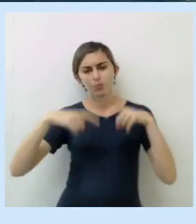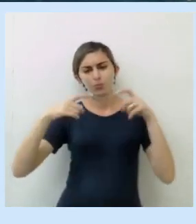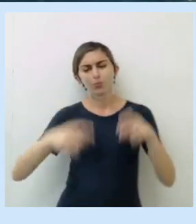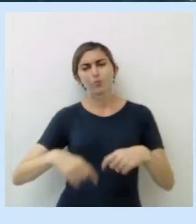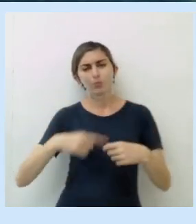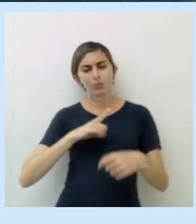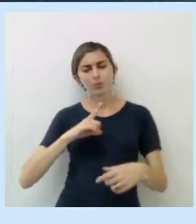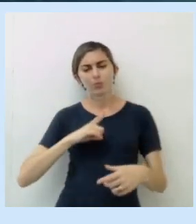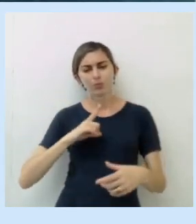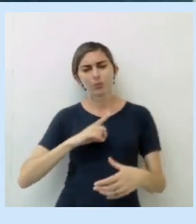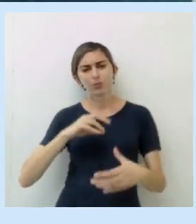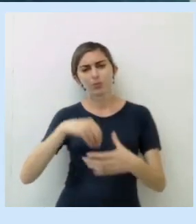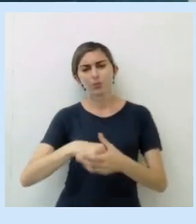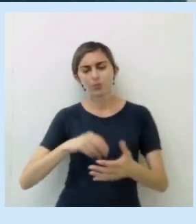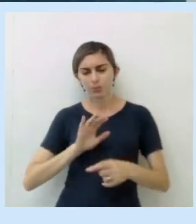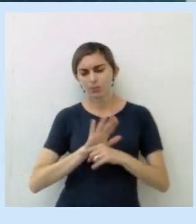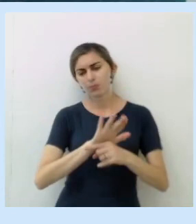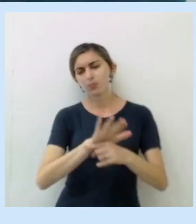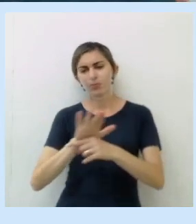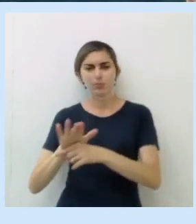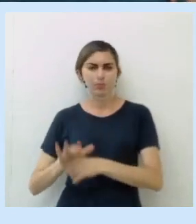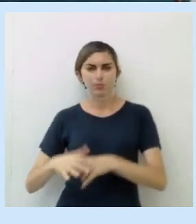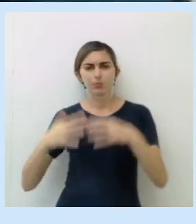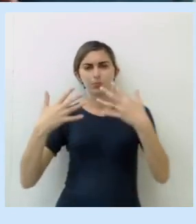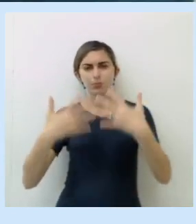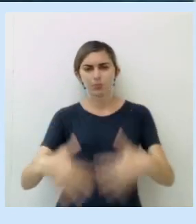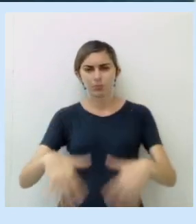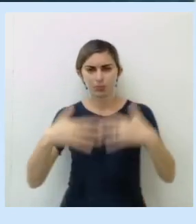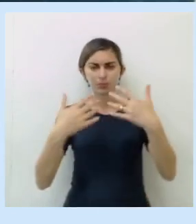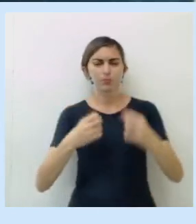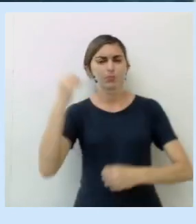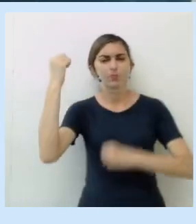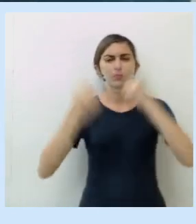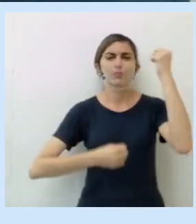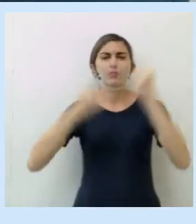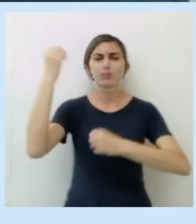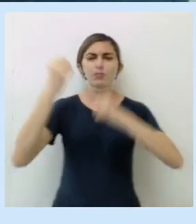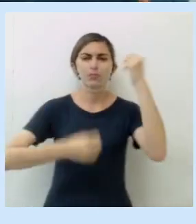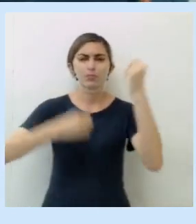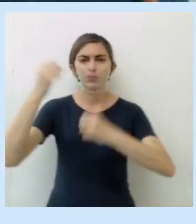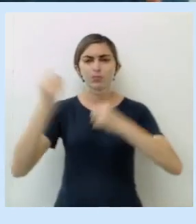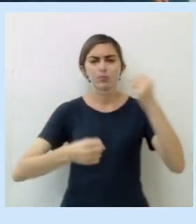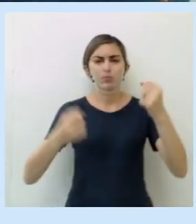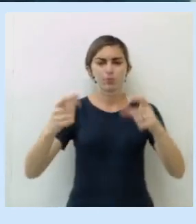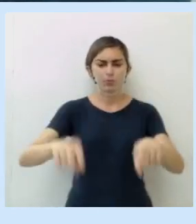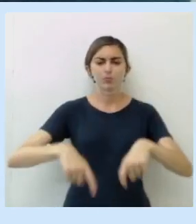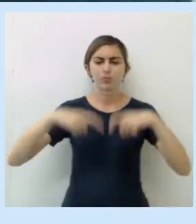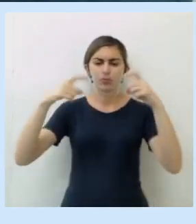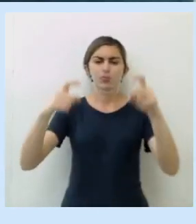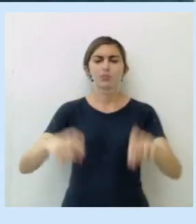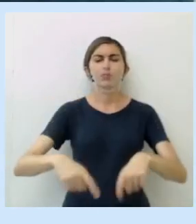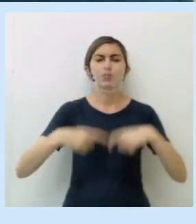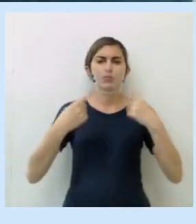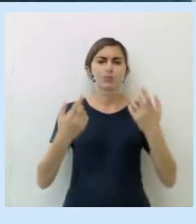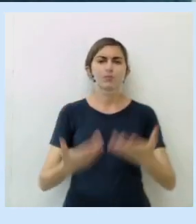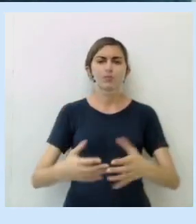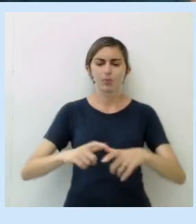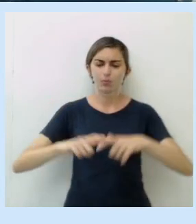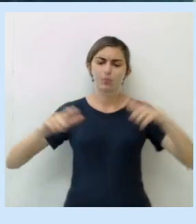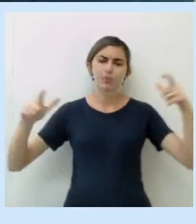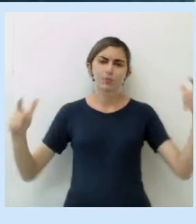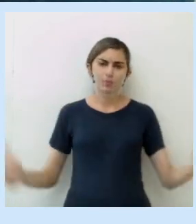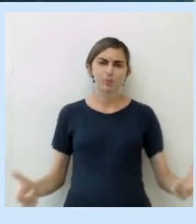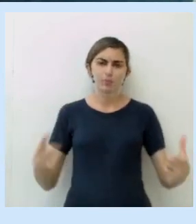gente vai ter uma contribuição dessas maquinarias, a indústria para a agricultura. Né? Então vai aumentar